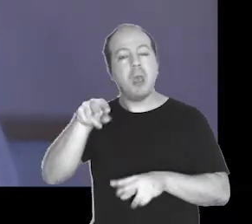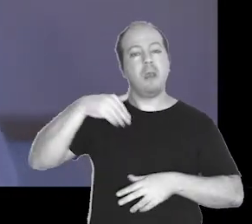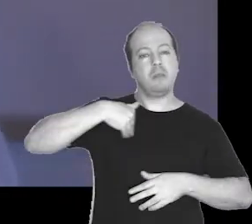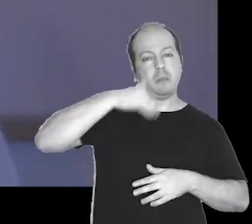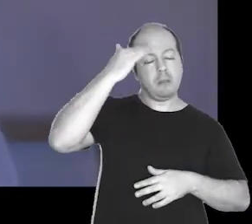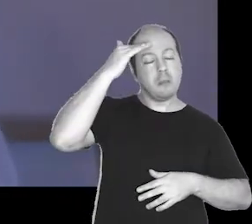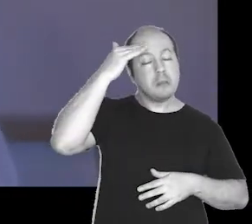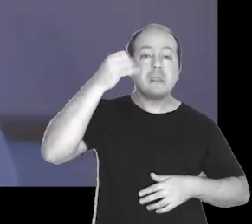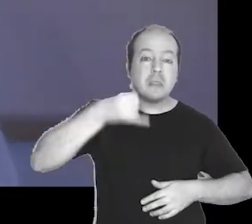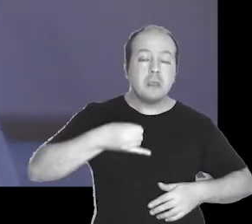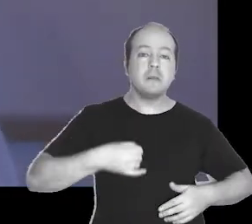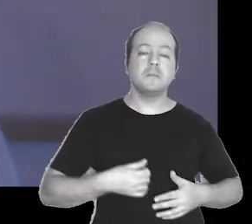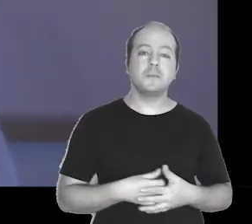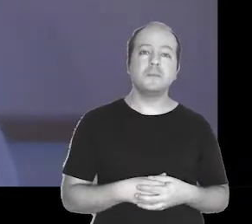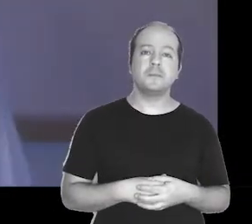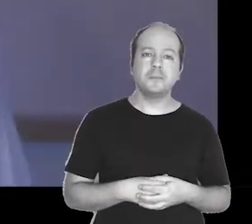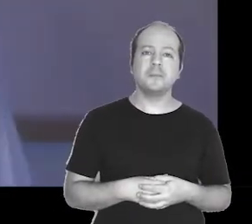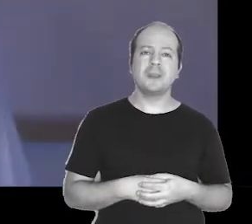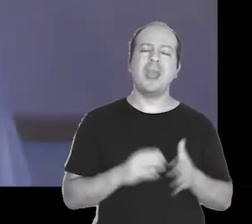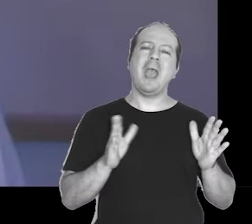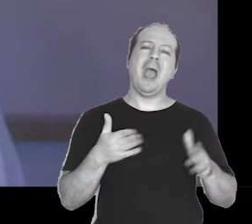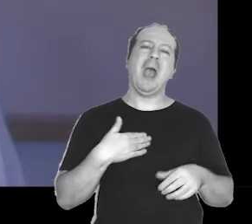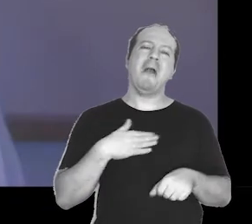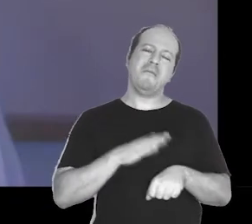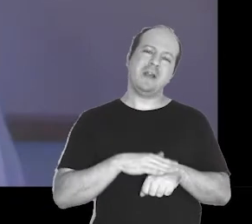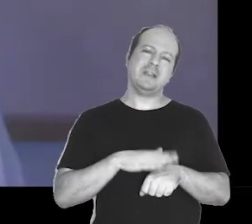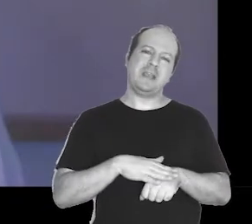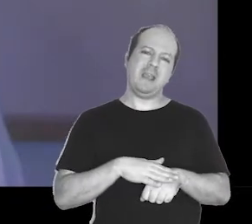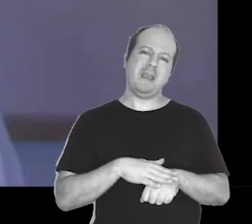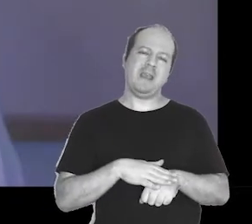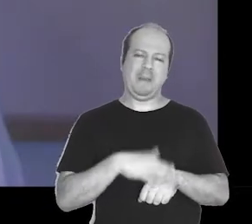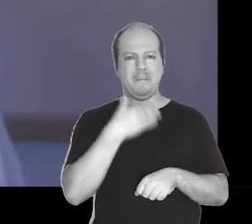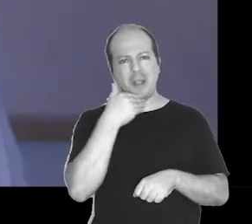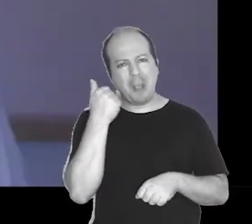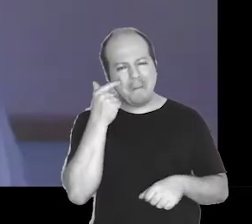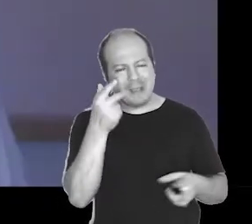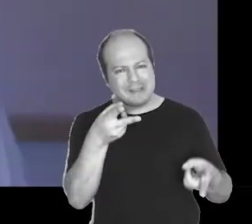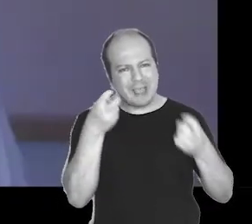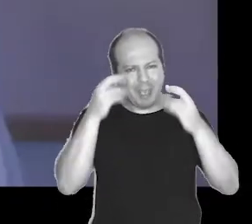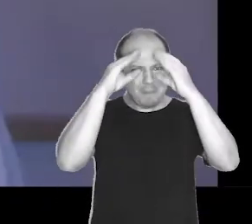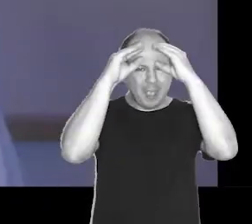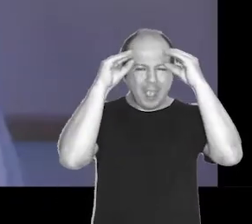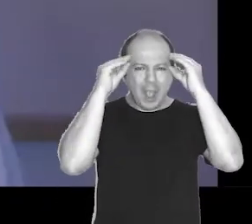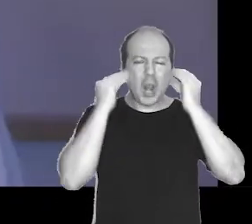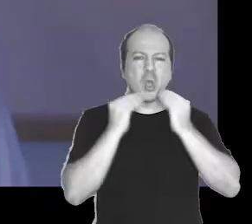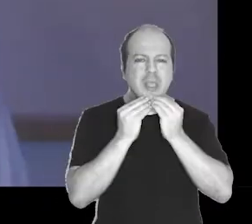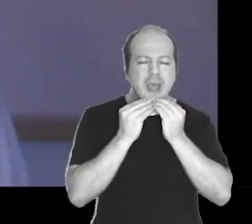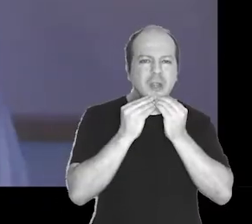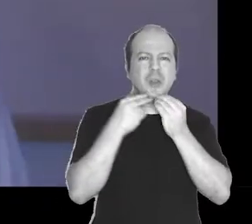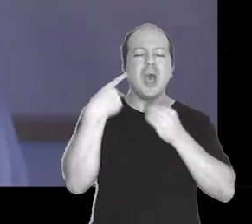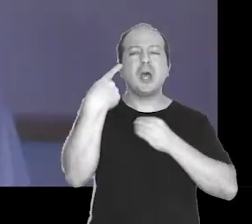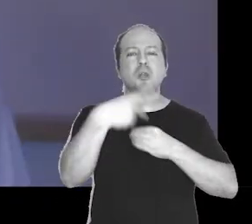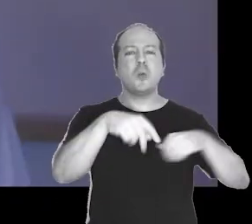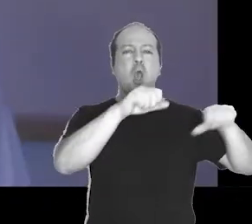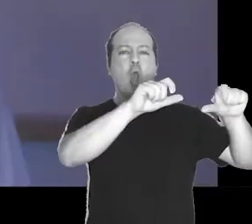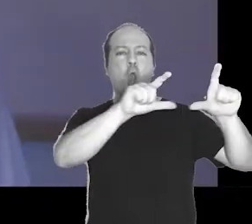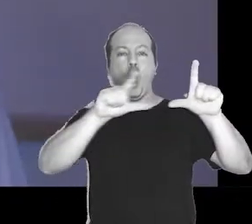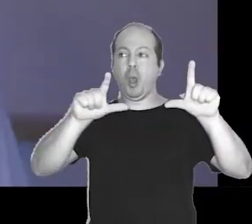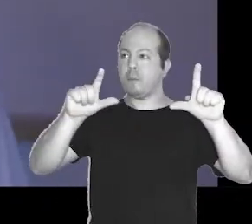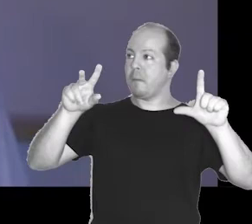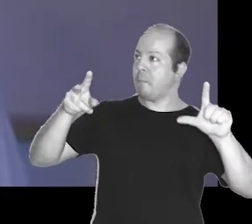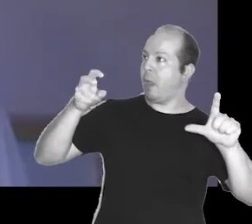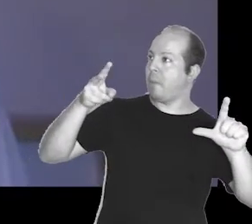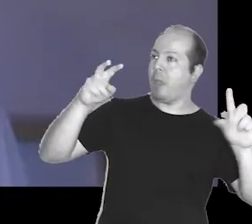Entende? E fazer isso é a minha obra? Percebe, Leonardo, Uma obra lê a